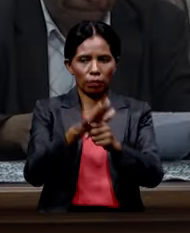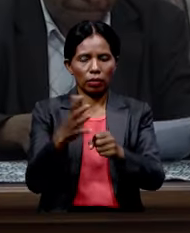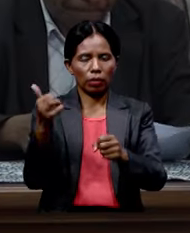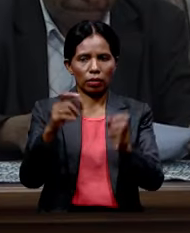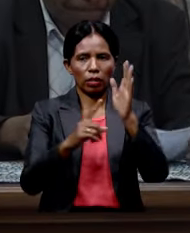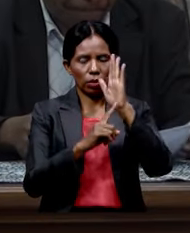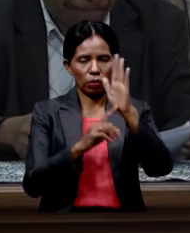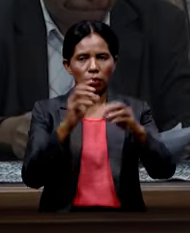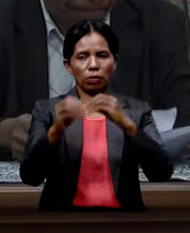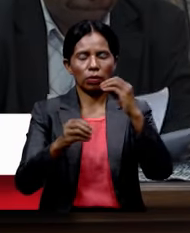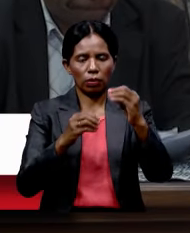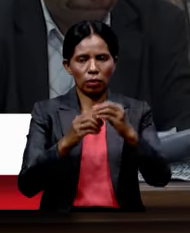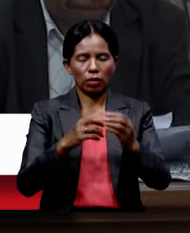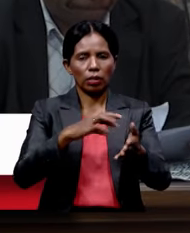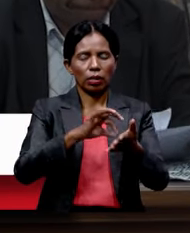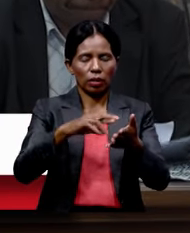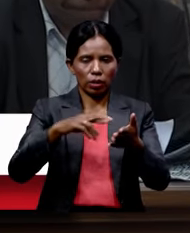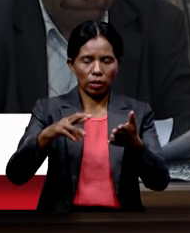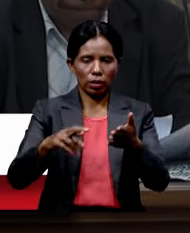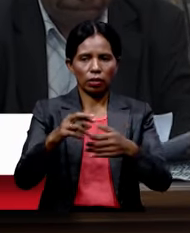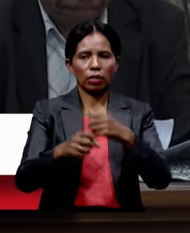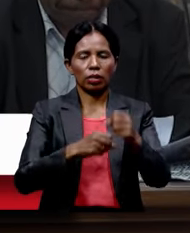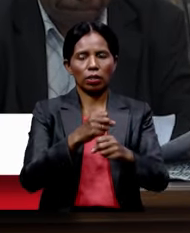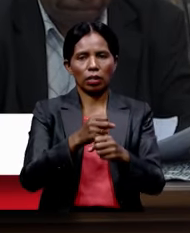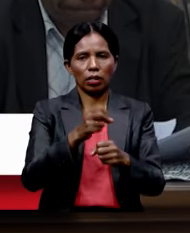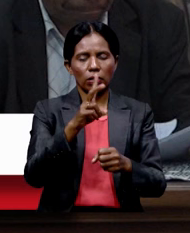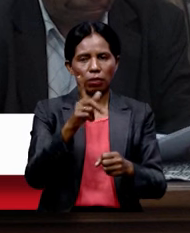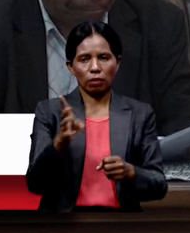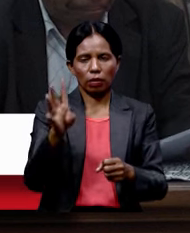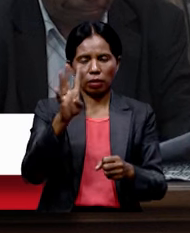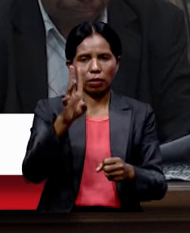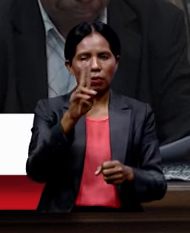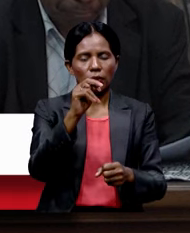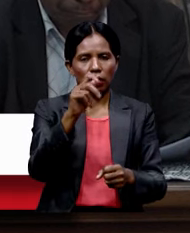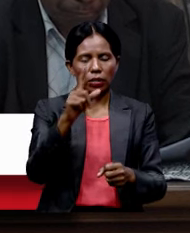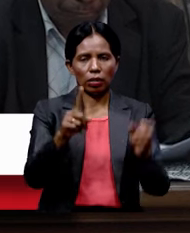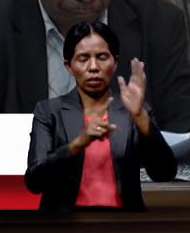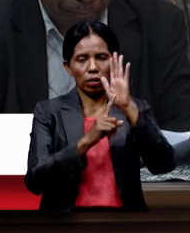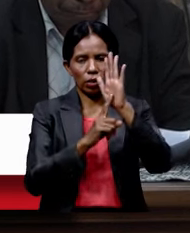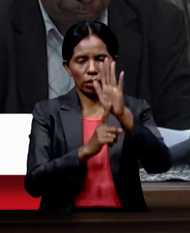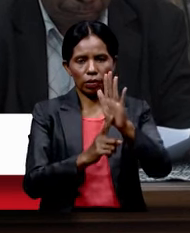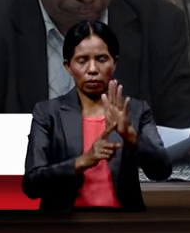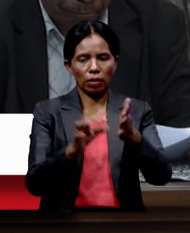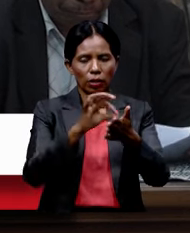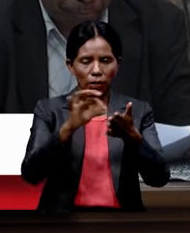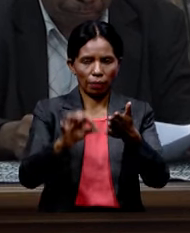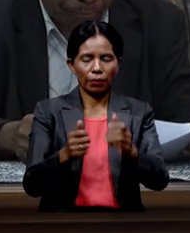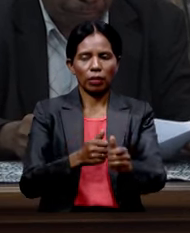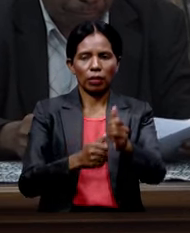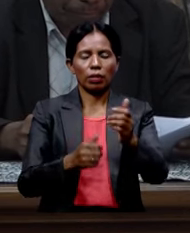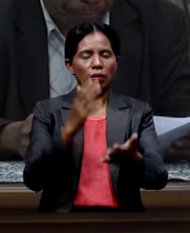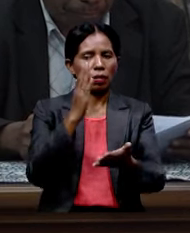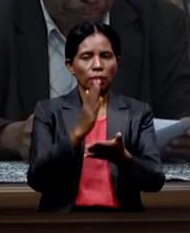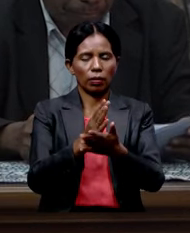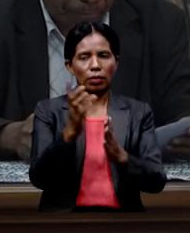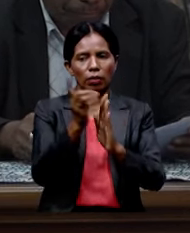fosai ona quando vai regime prescrição e atina em 2024, maca o UNTL sei vai aplicar regime prescrição no tuir mais eliminação